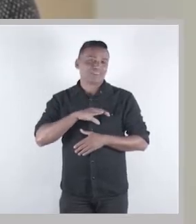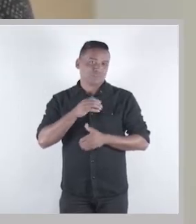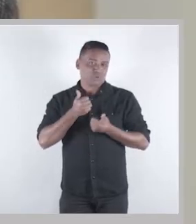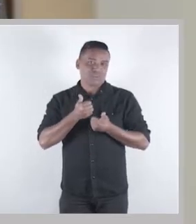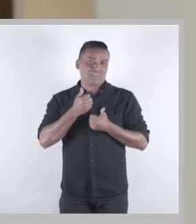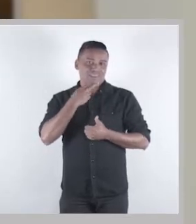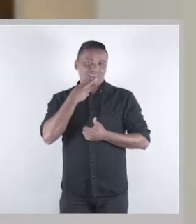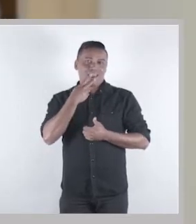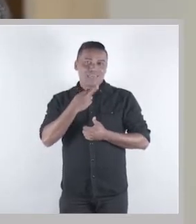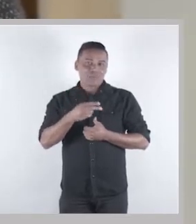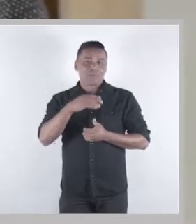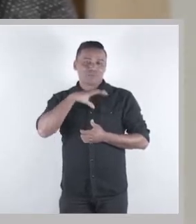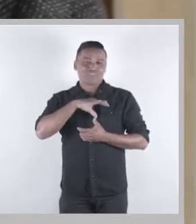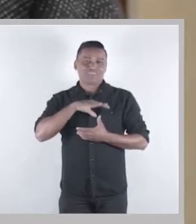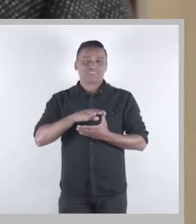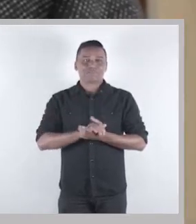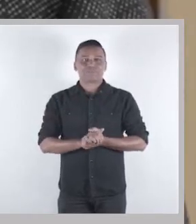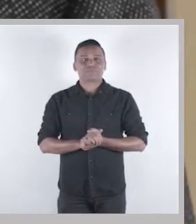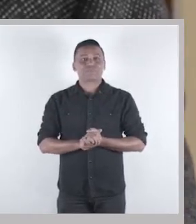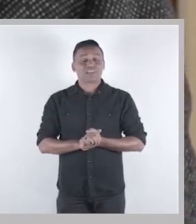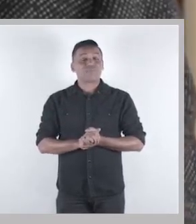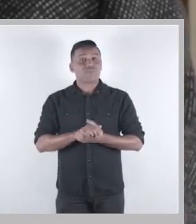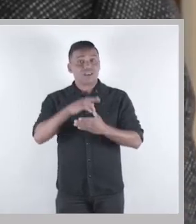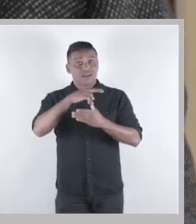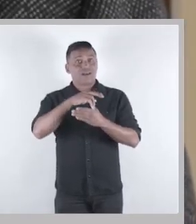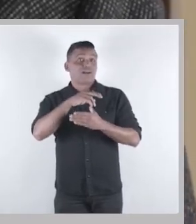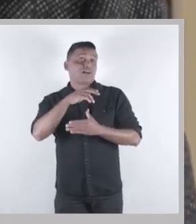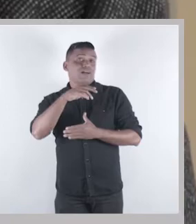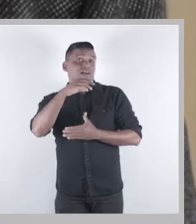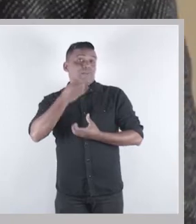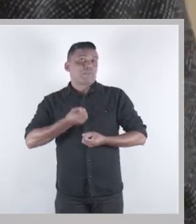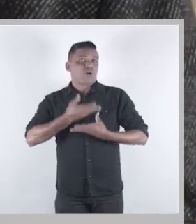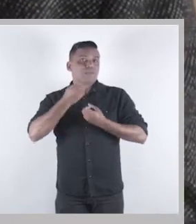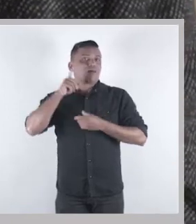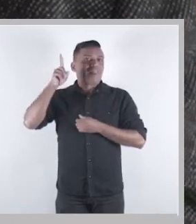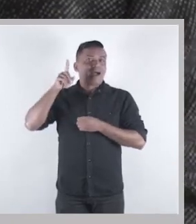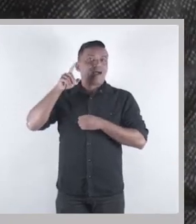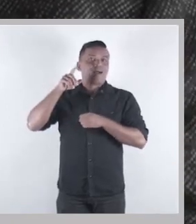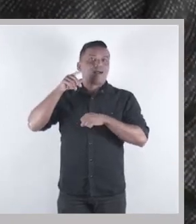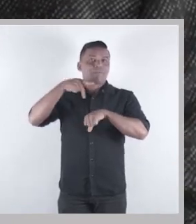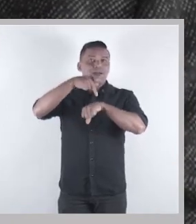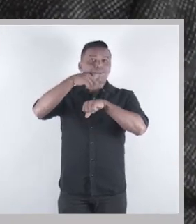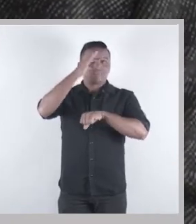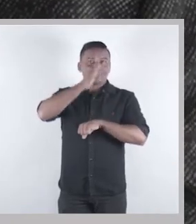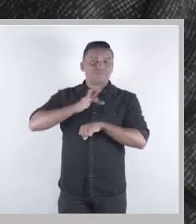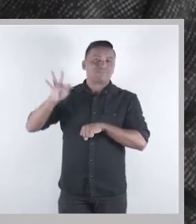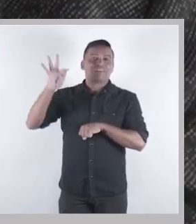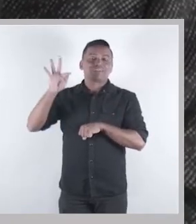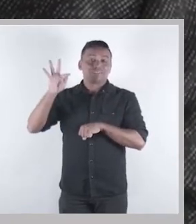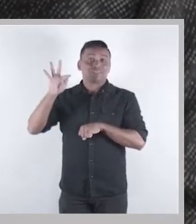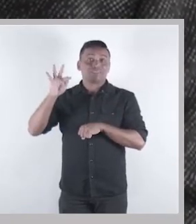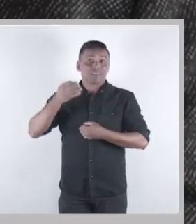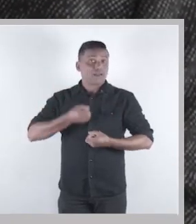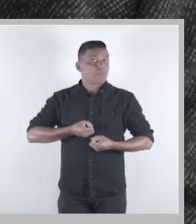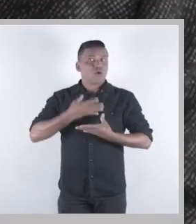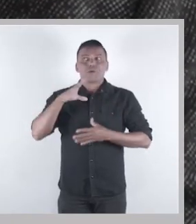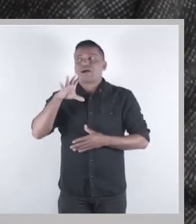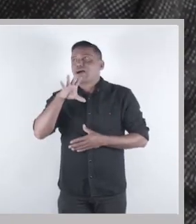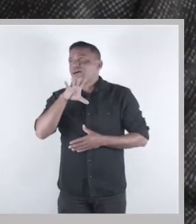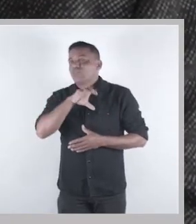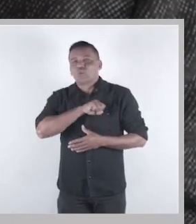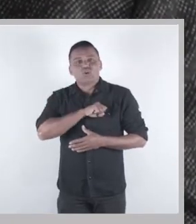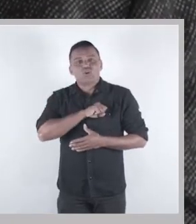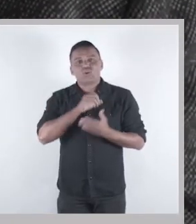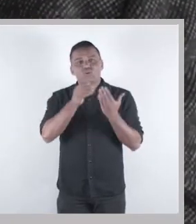eu li lá na foi lido na França aqui que é um banho que eu gosto muito que tá no meu livro mais recente é uma máquina